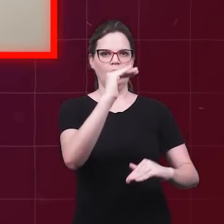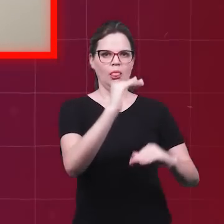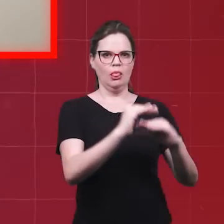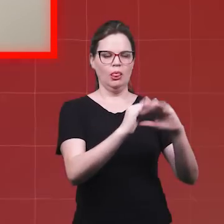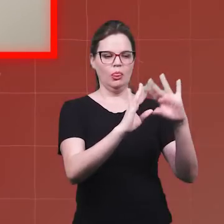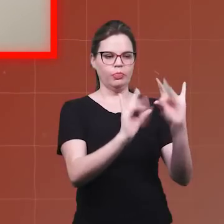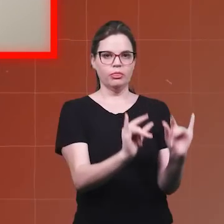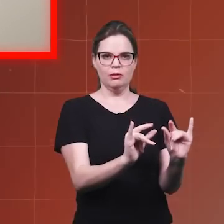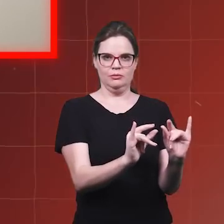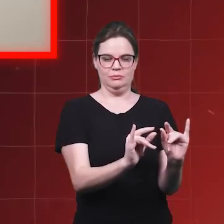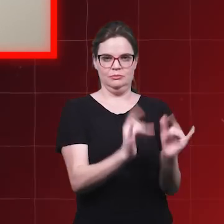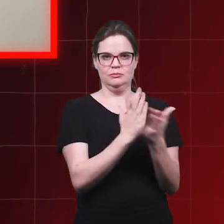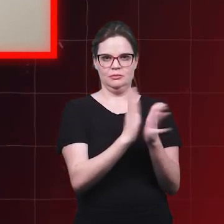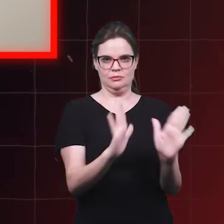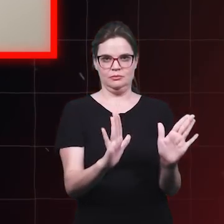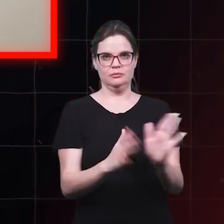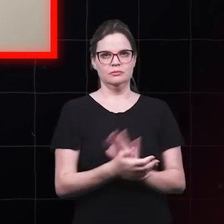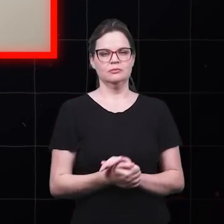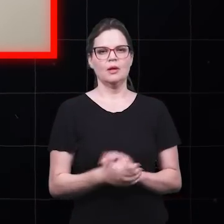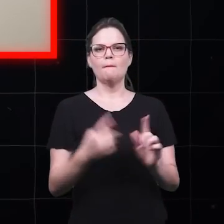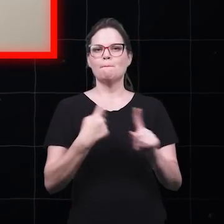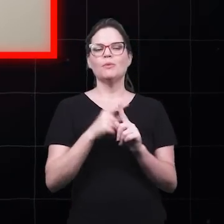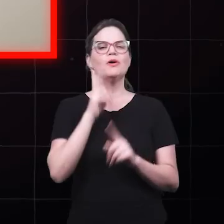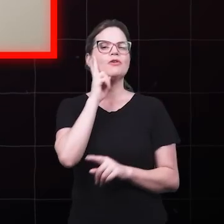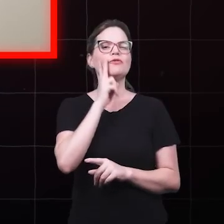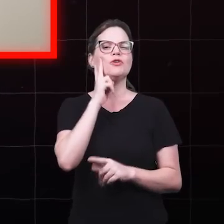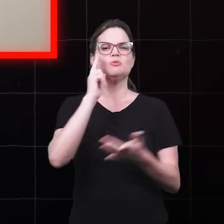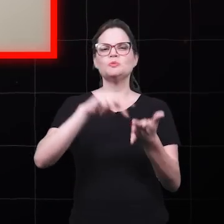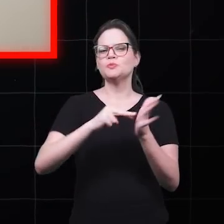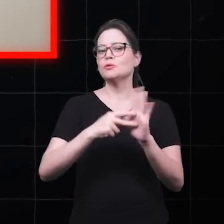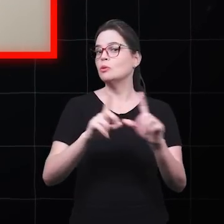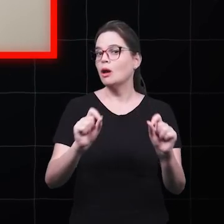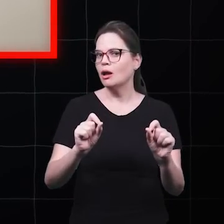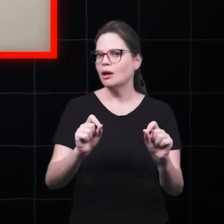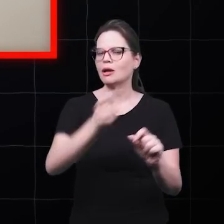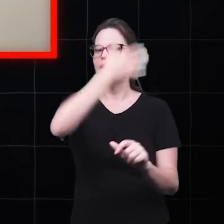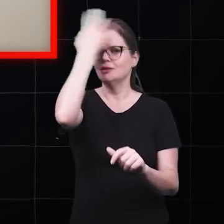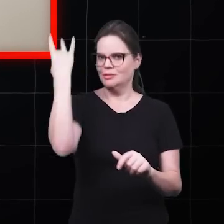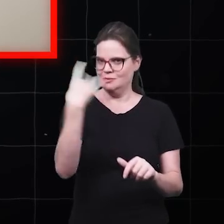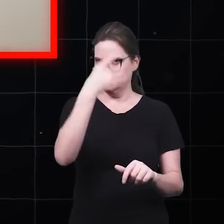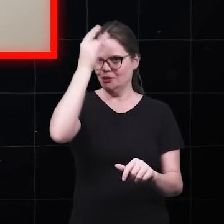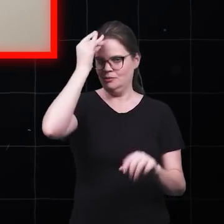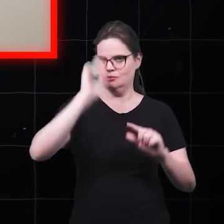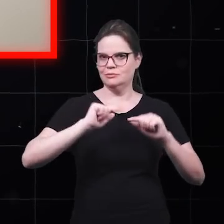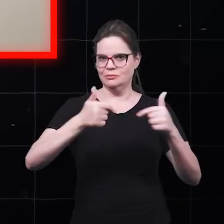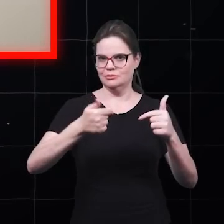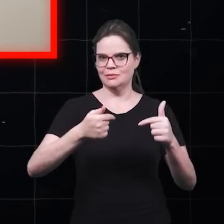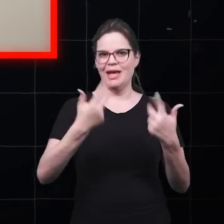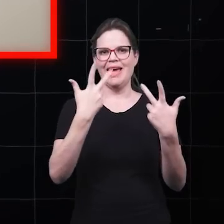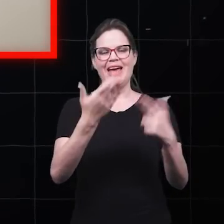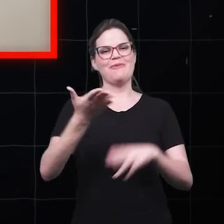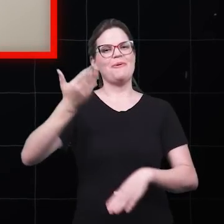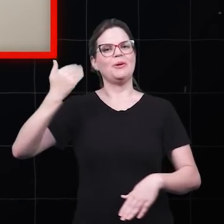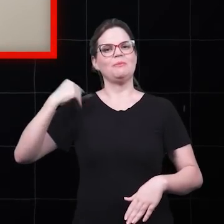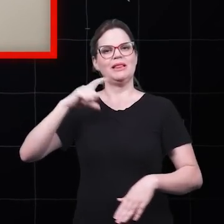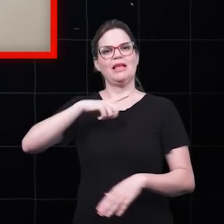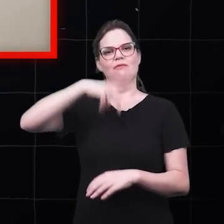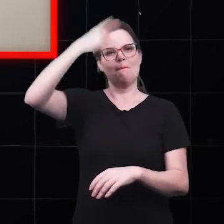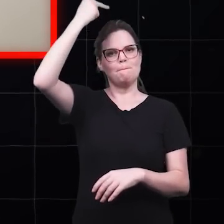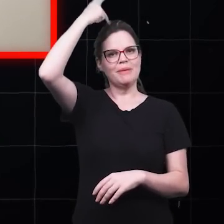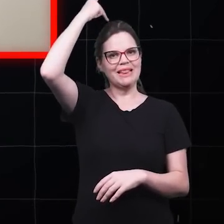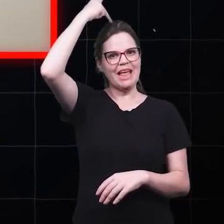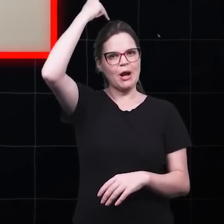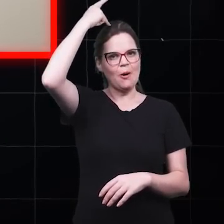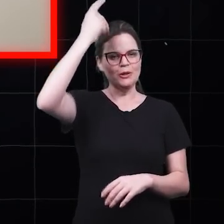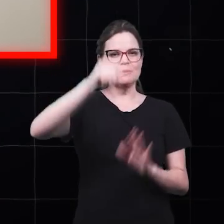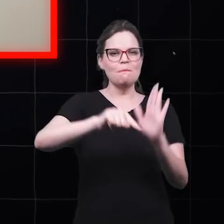nós temos visto aqui que o vinho é tipo da operação do Espírito Santo. Houve um primeiro período, o Pentecostes, a operação,